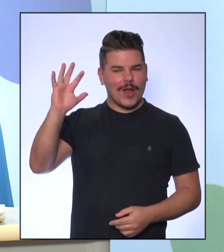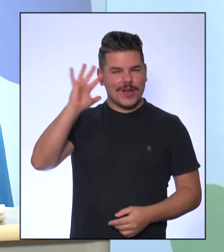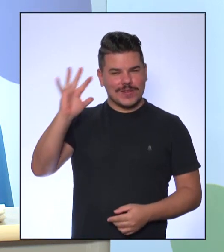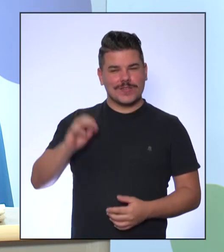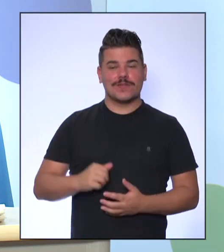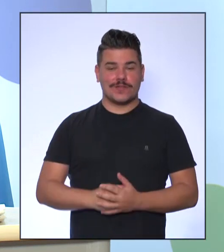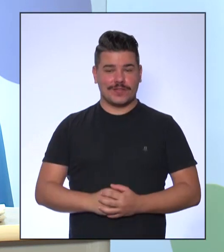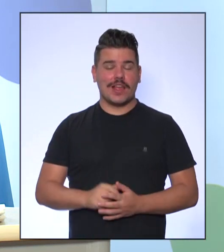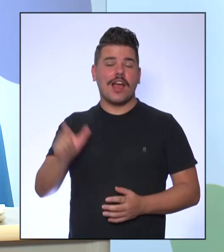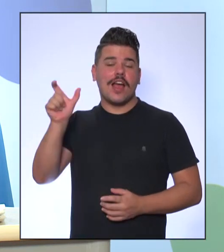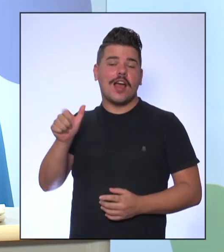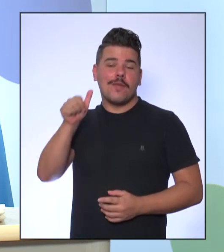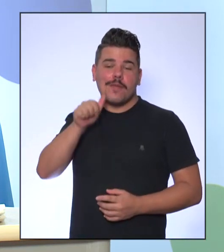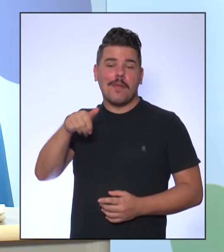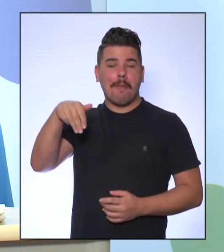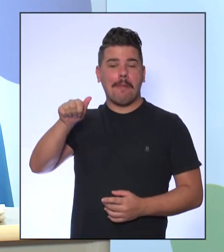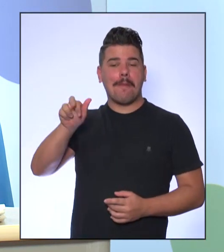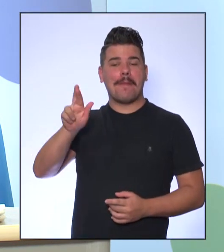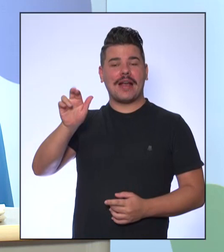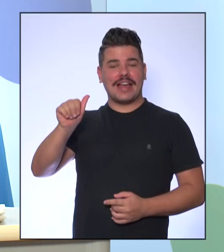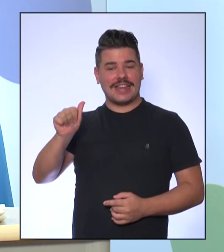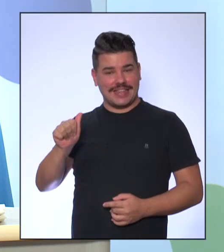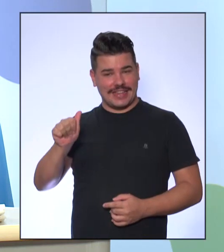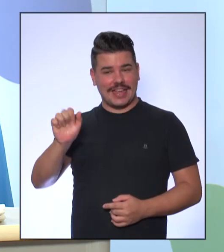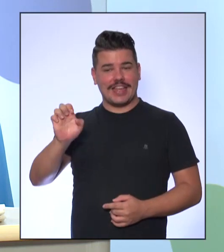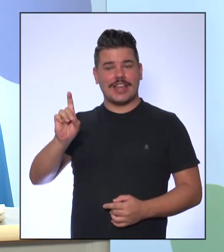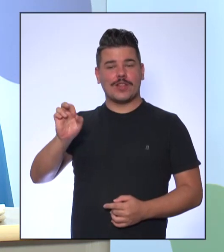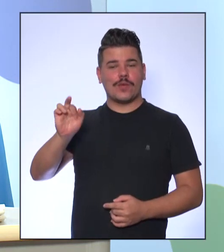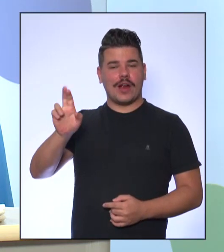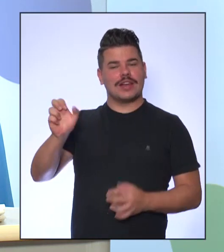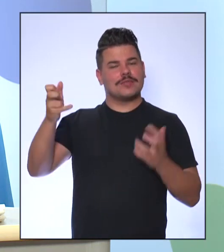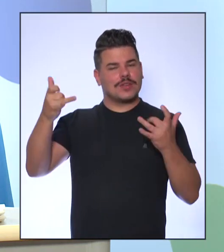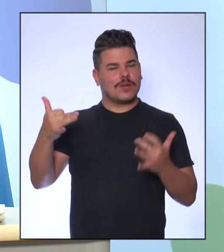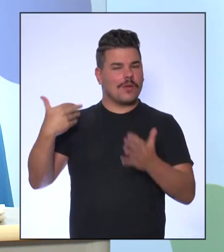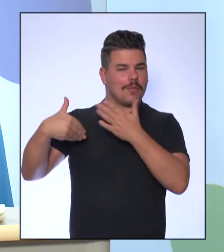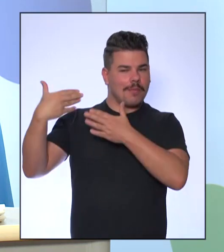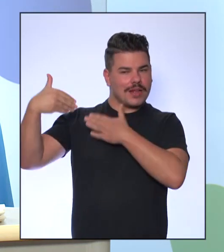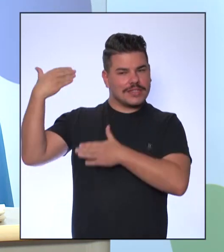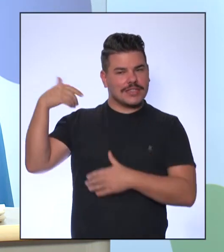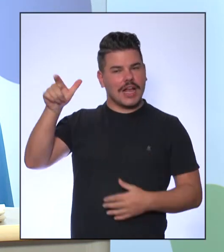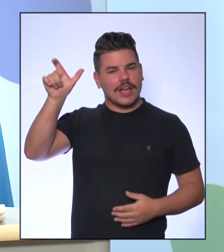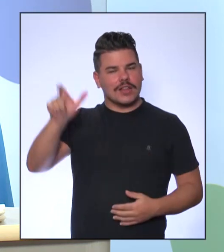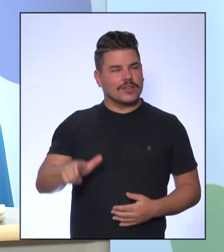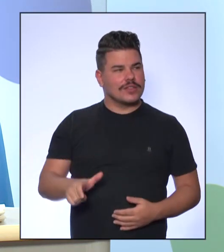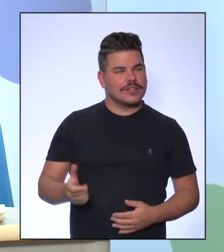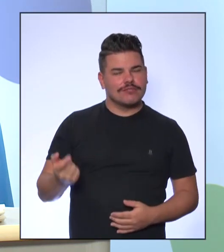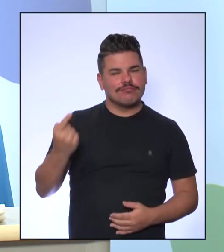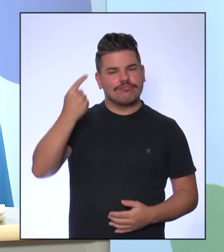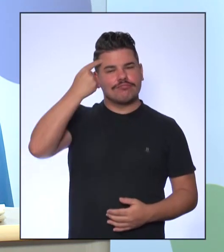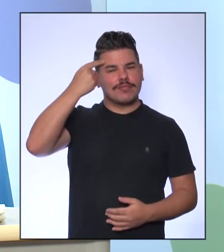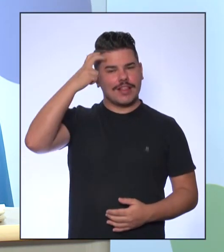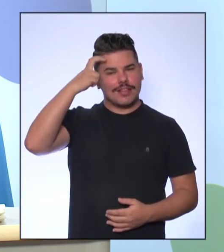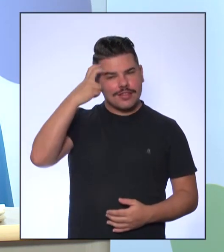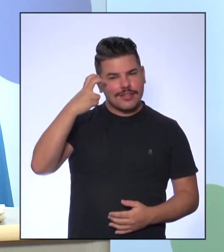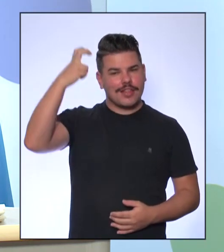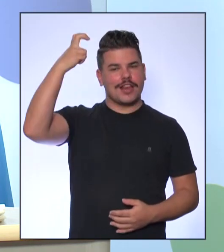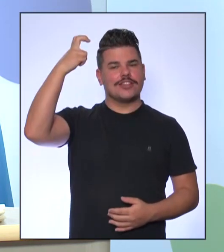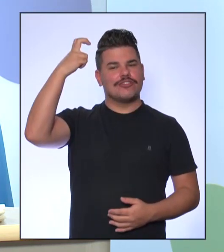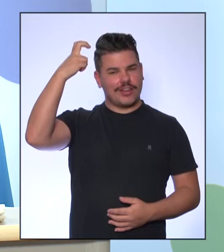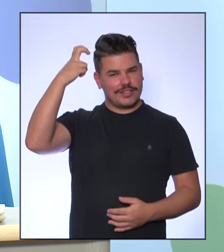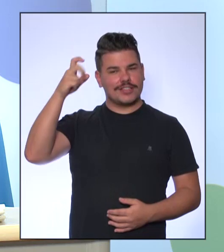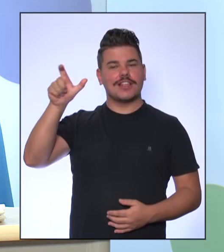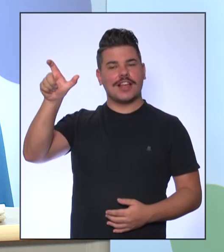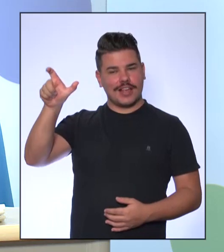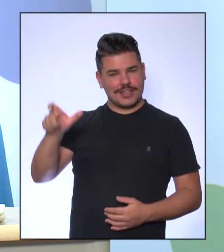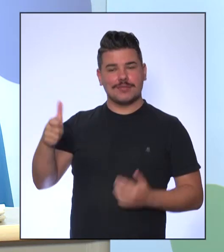Maria Eduarda falando passado, né? A Gabriele, intelectualidade, o Samuel falando